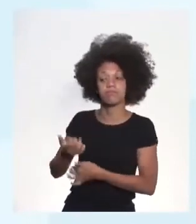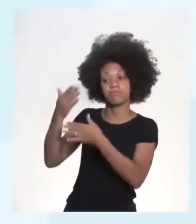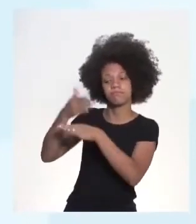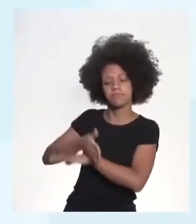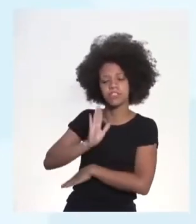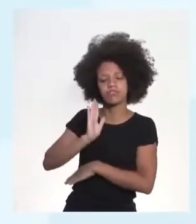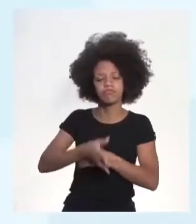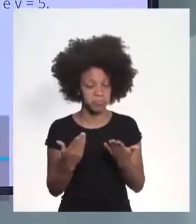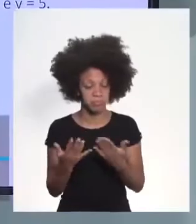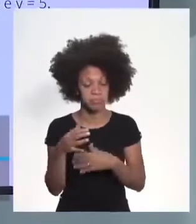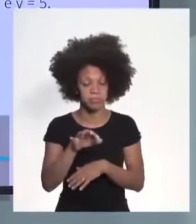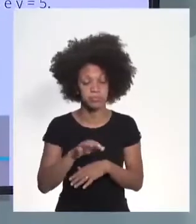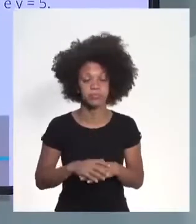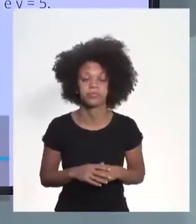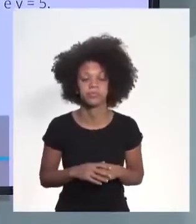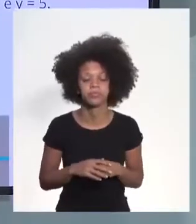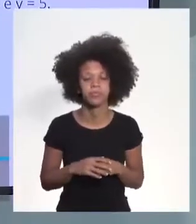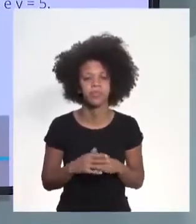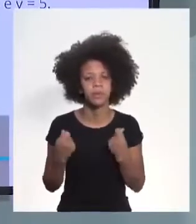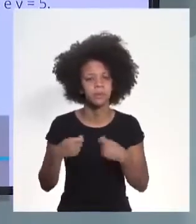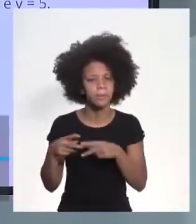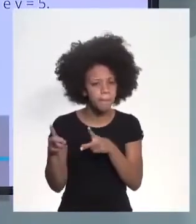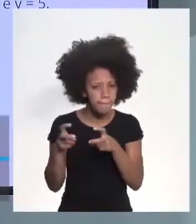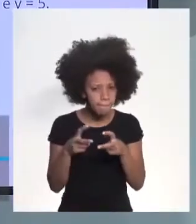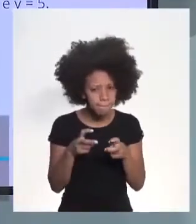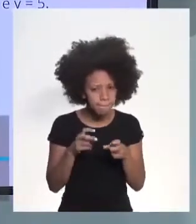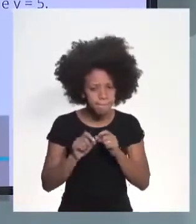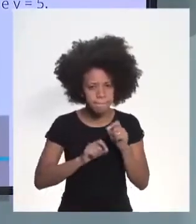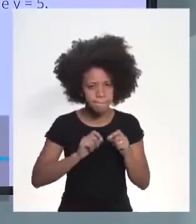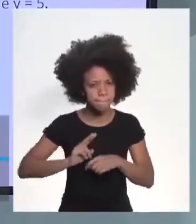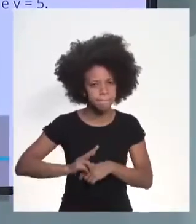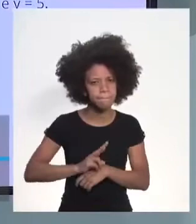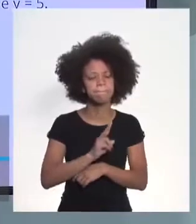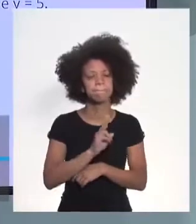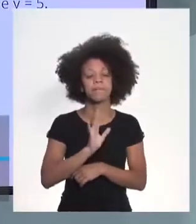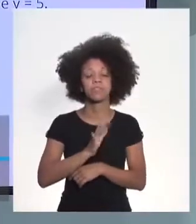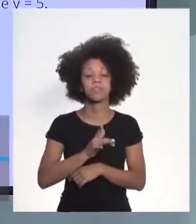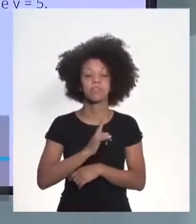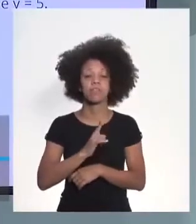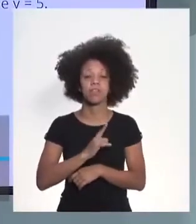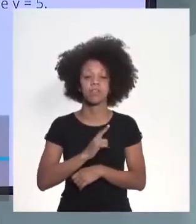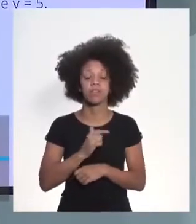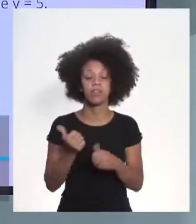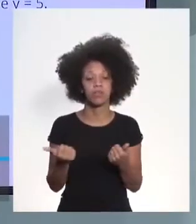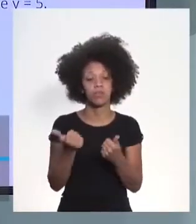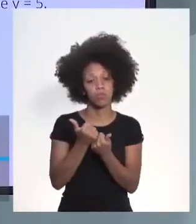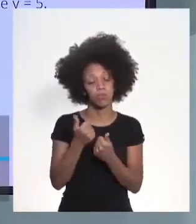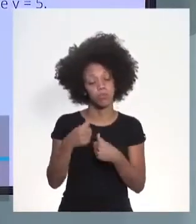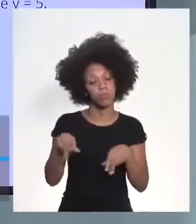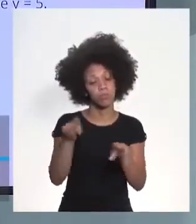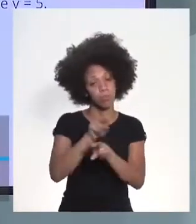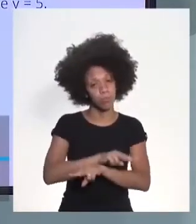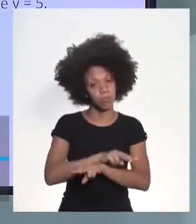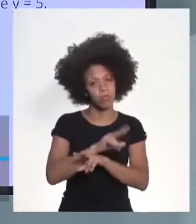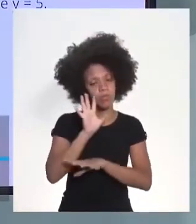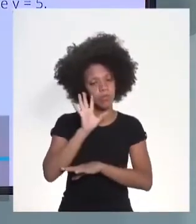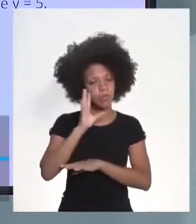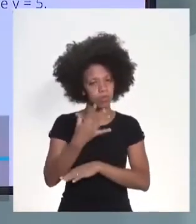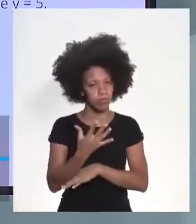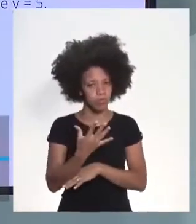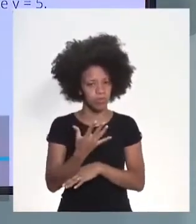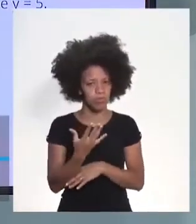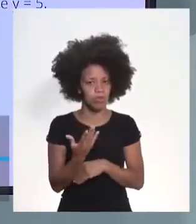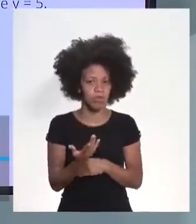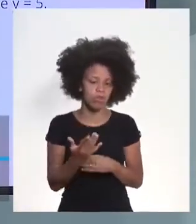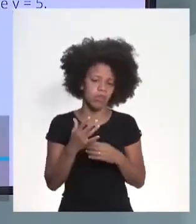e a gente volta já temos que pegar os valores numéricos que já estão ali no enunciado substituindo a expressão e resolvê-la